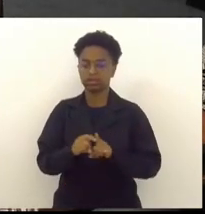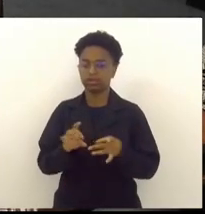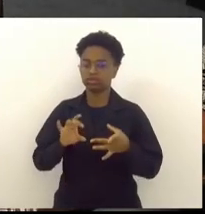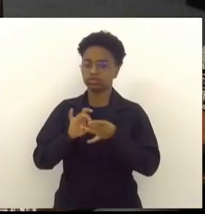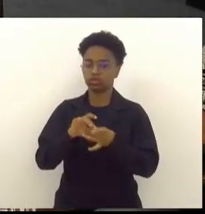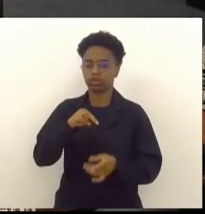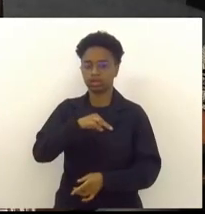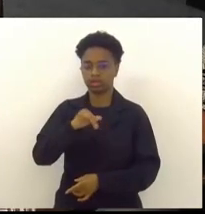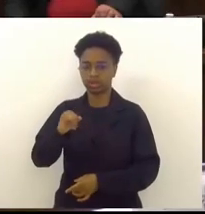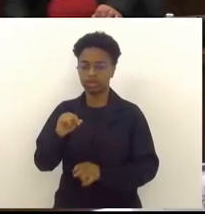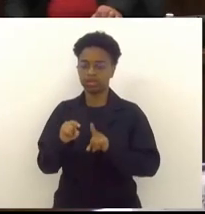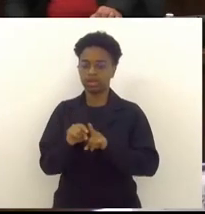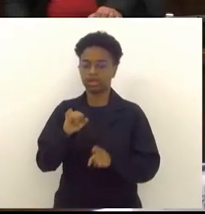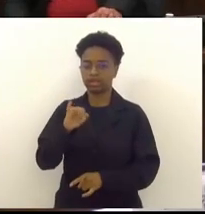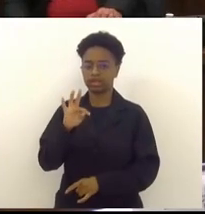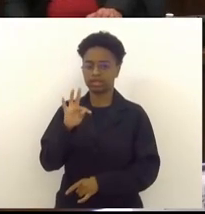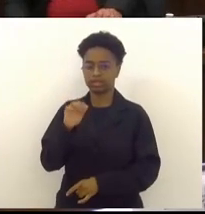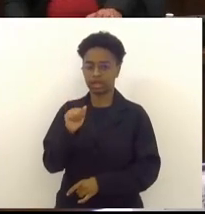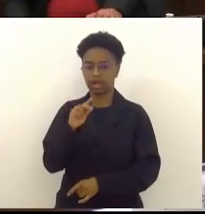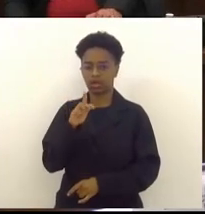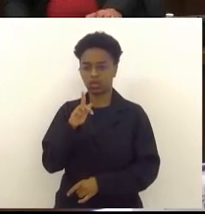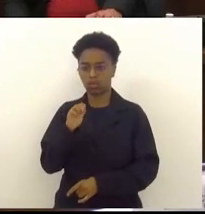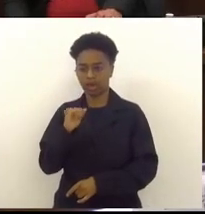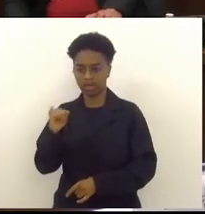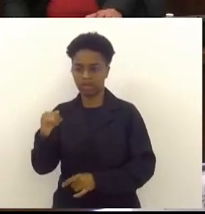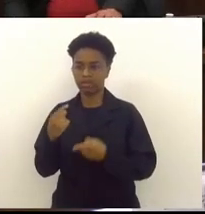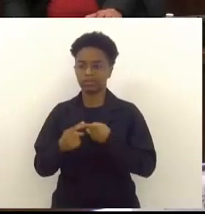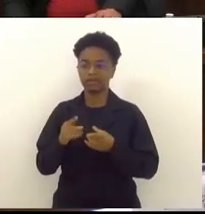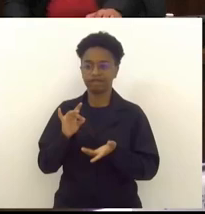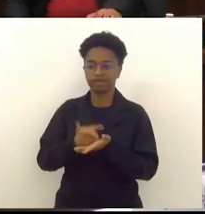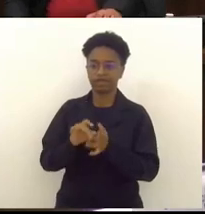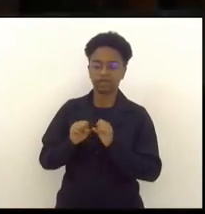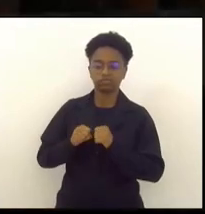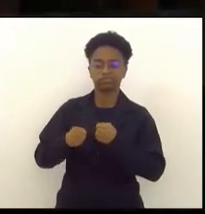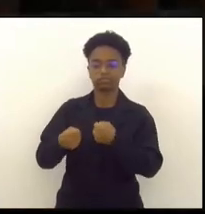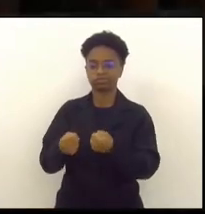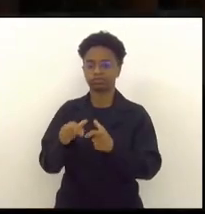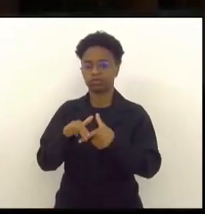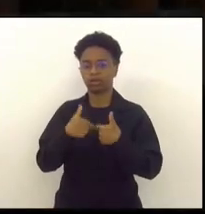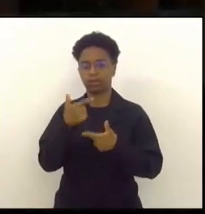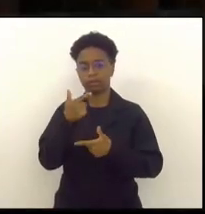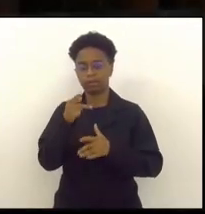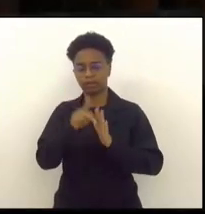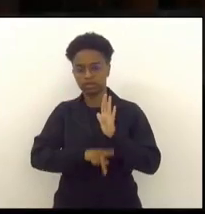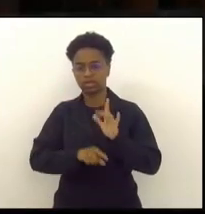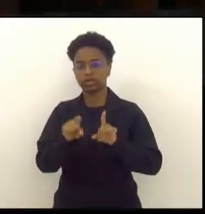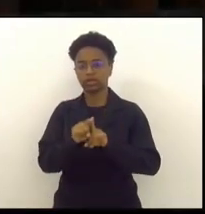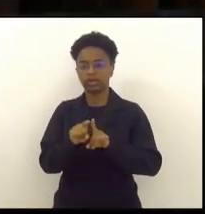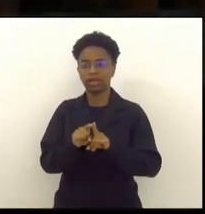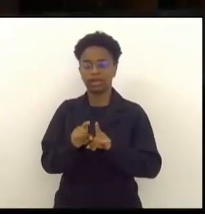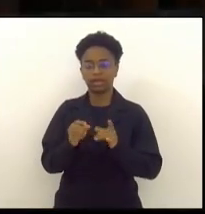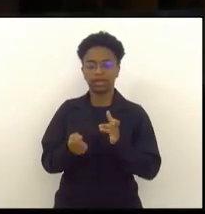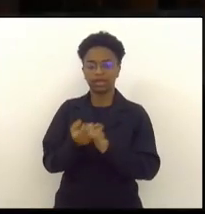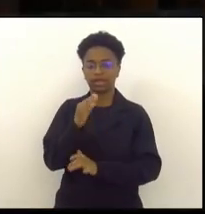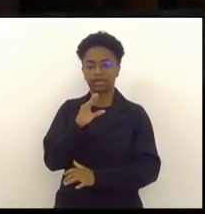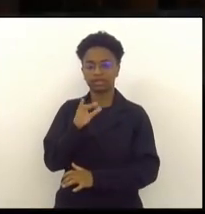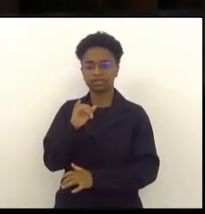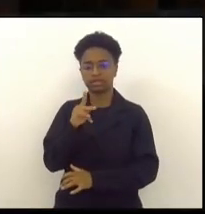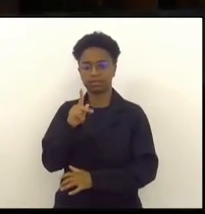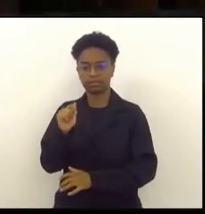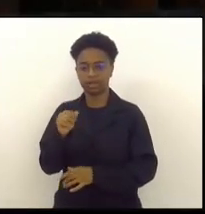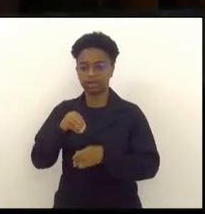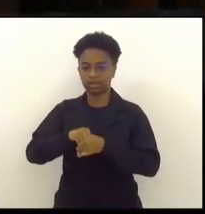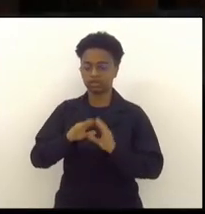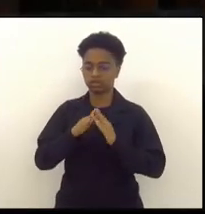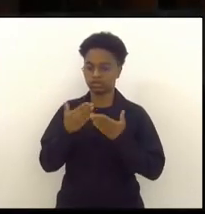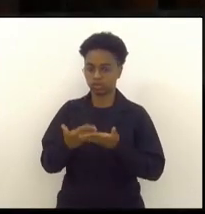Iguaçu, Itaguaí, municípios que se engajaram verdadeiramente a esse projeto, que estão implementando as CIPAs escolares, as